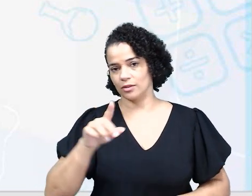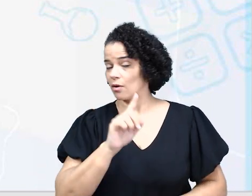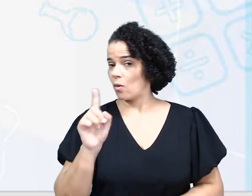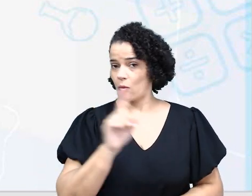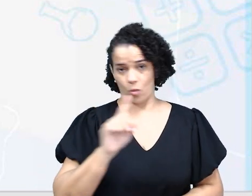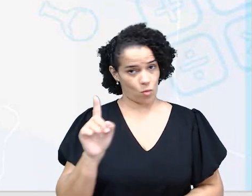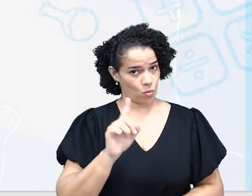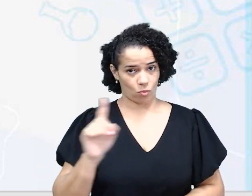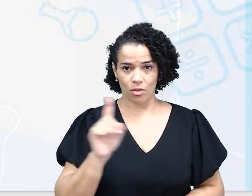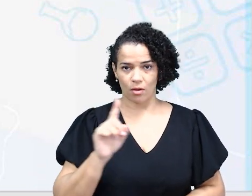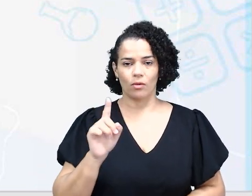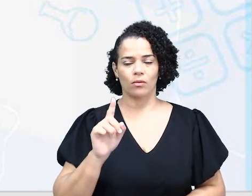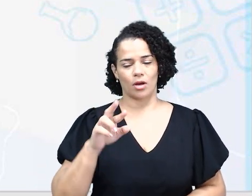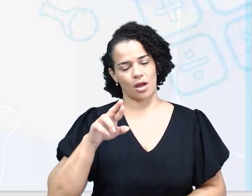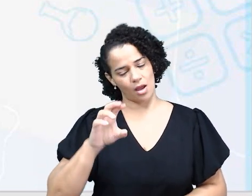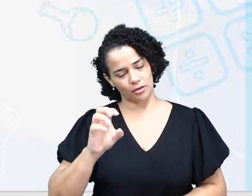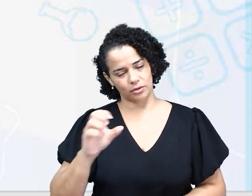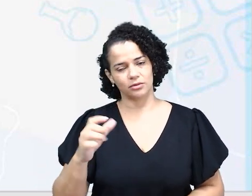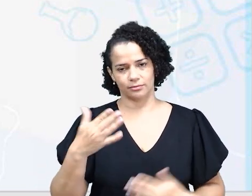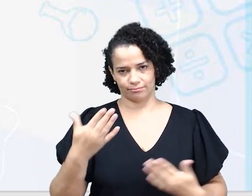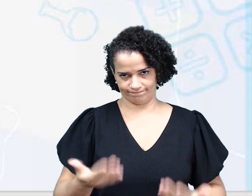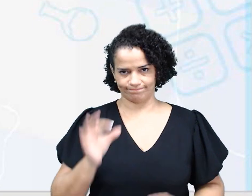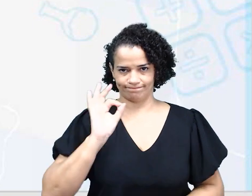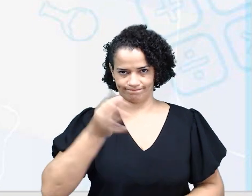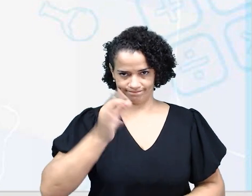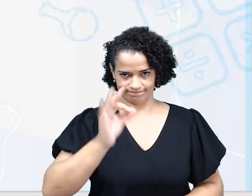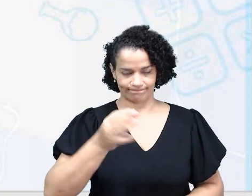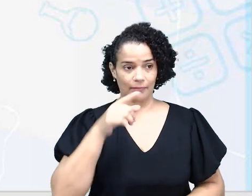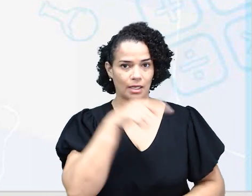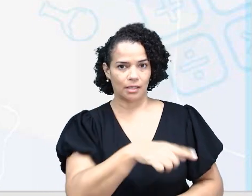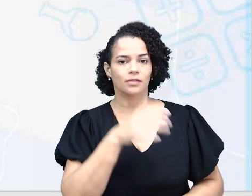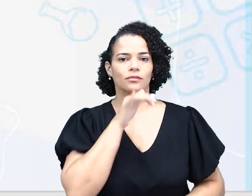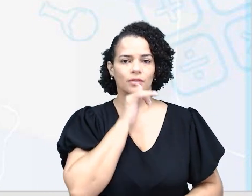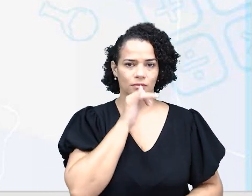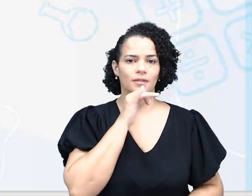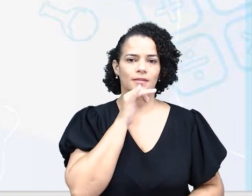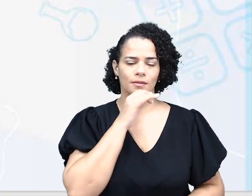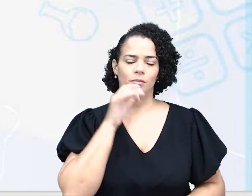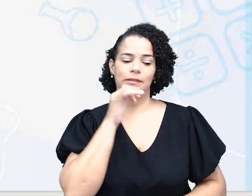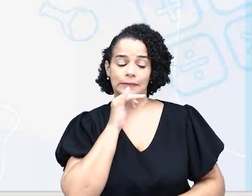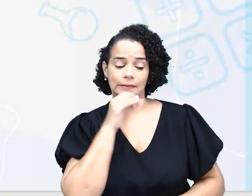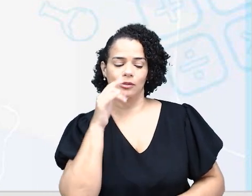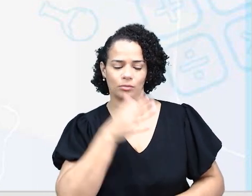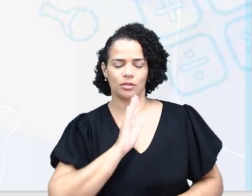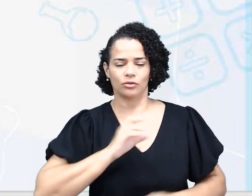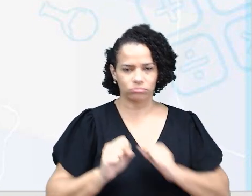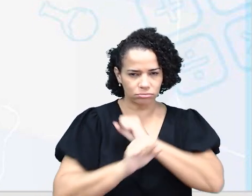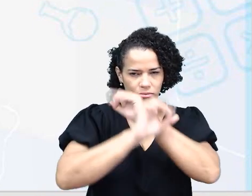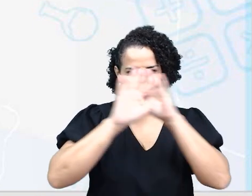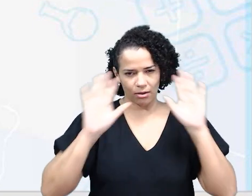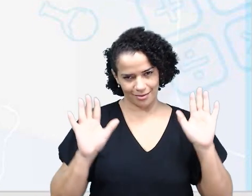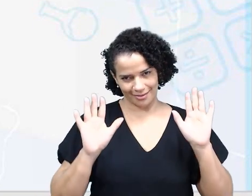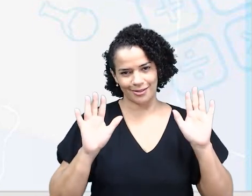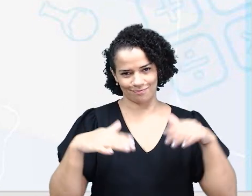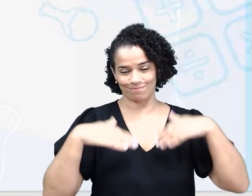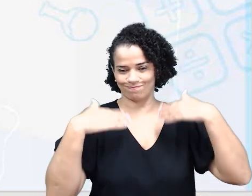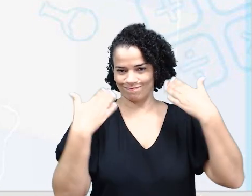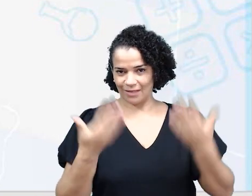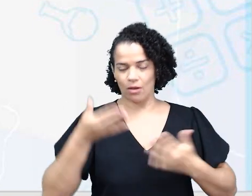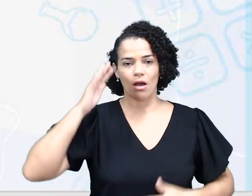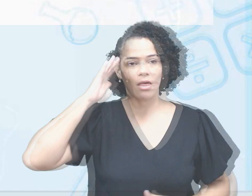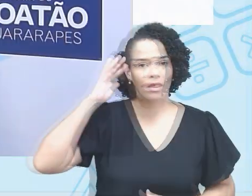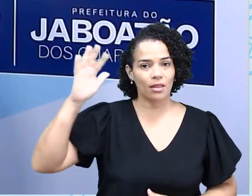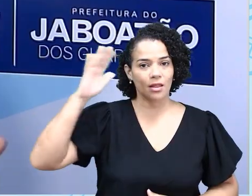sequência não recursiva, certo? Então, esse foi o exemplo. Eu acho que o exemplo já dá para a gente clarear, né? Então, a